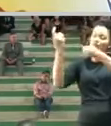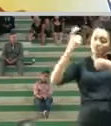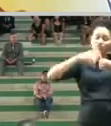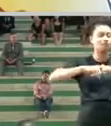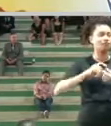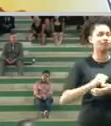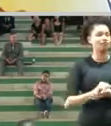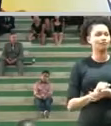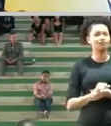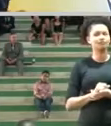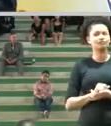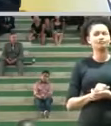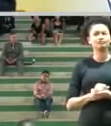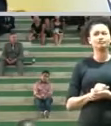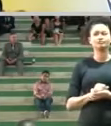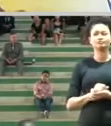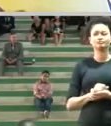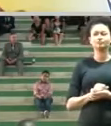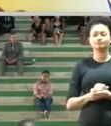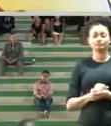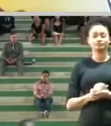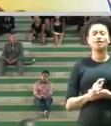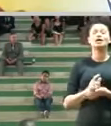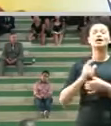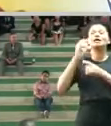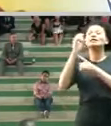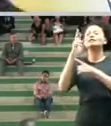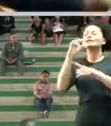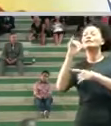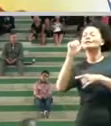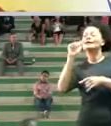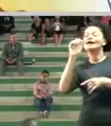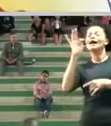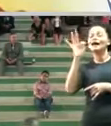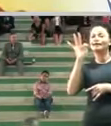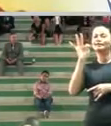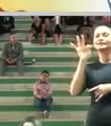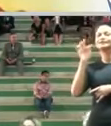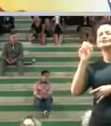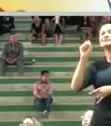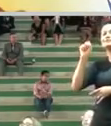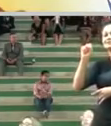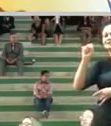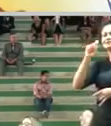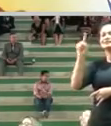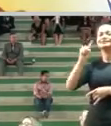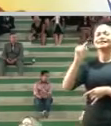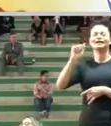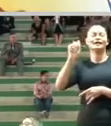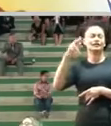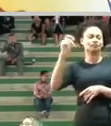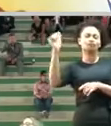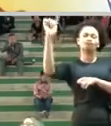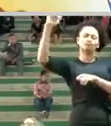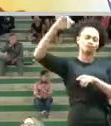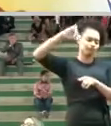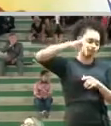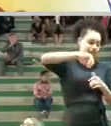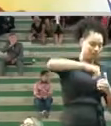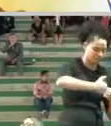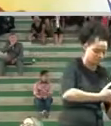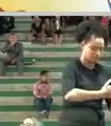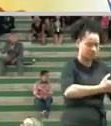voltou. Aí os de Kiriat Jearim desceram para Bet-Semen, pegaram a